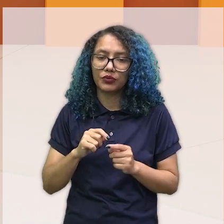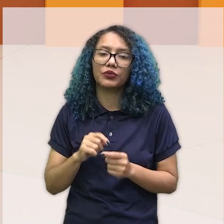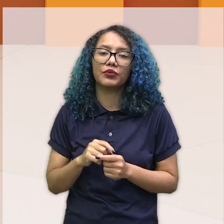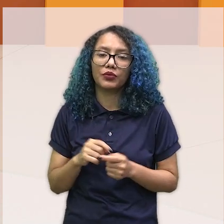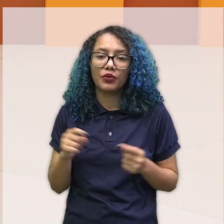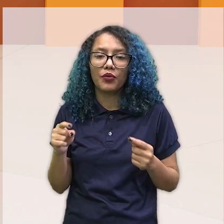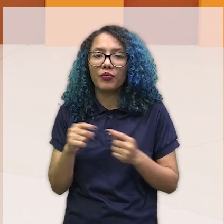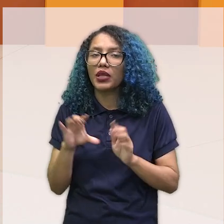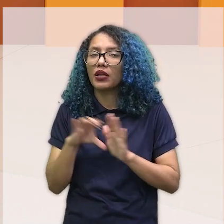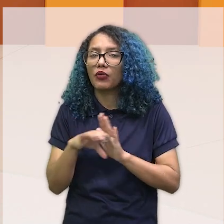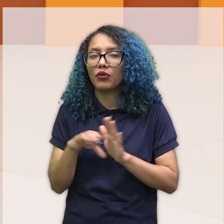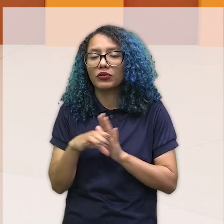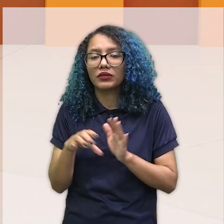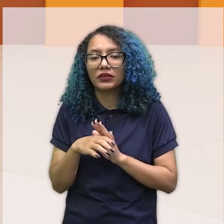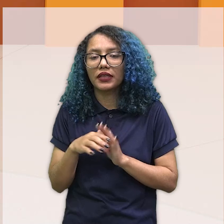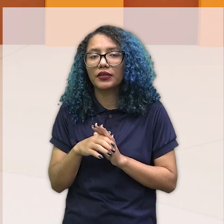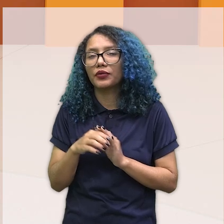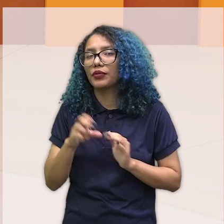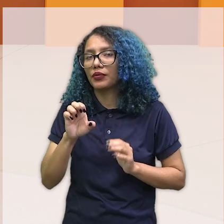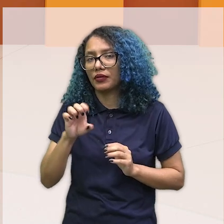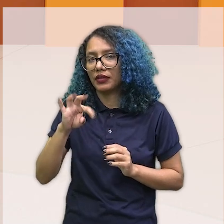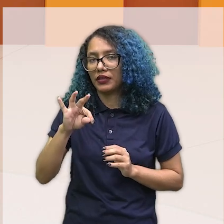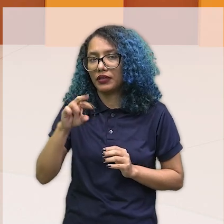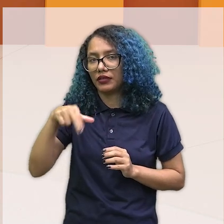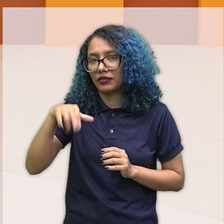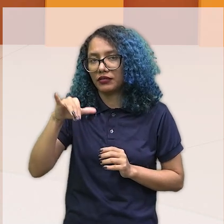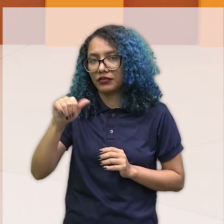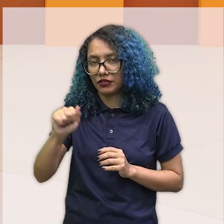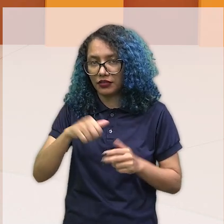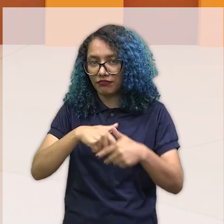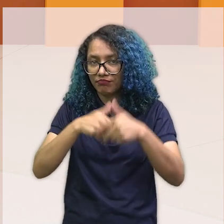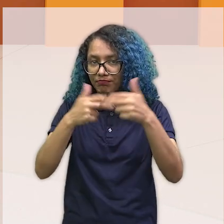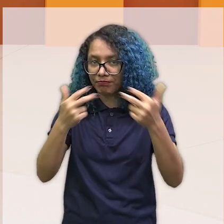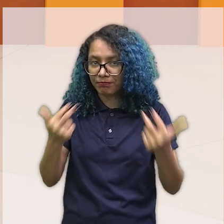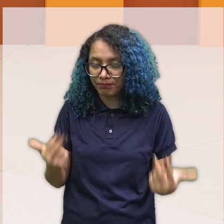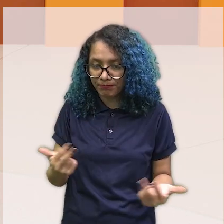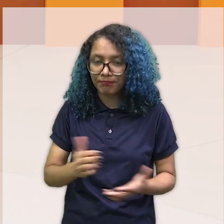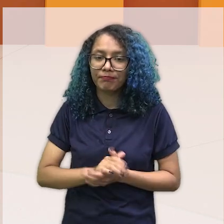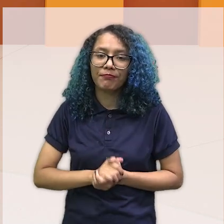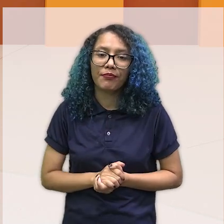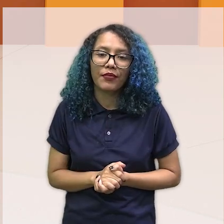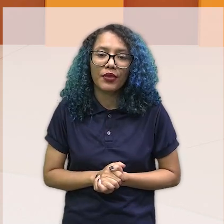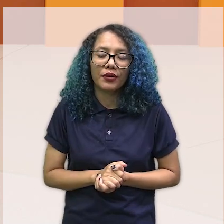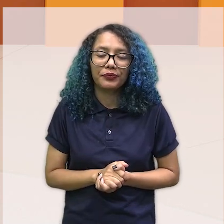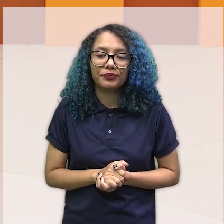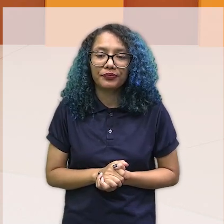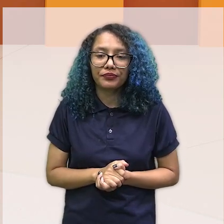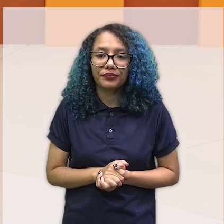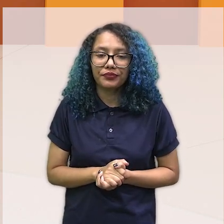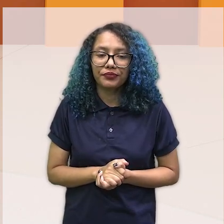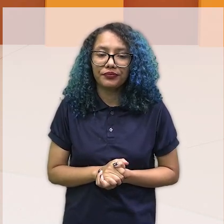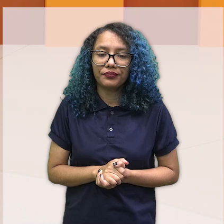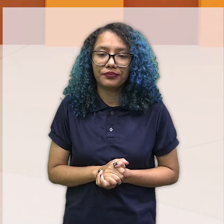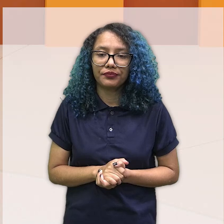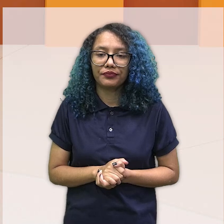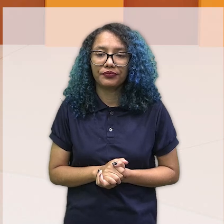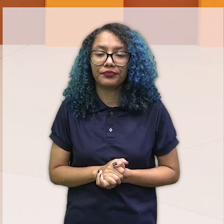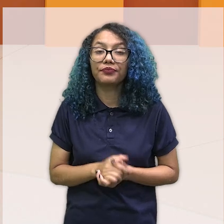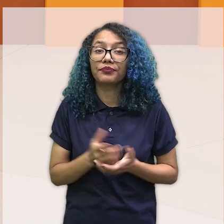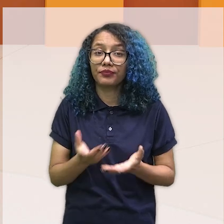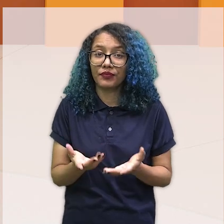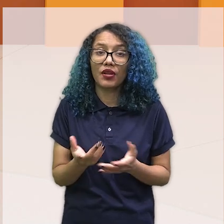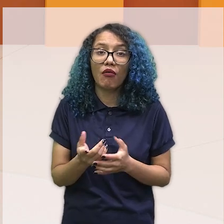relacionado ao conceito de etnia. E isso, gente, por estar presente em um determinado